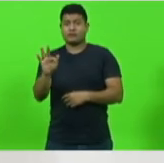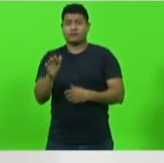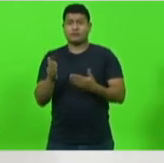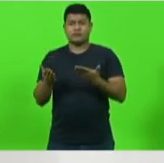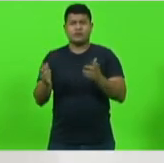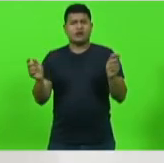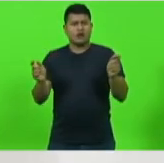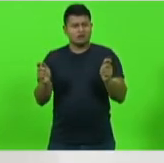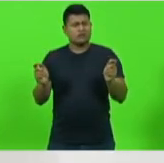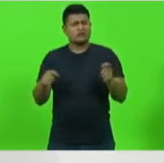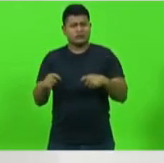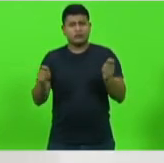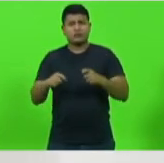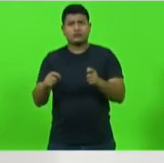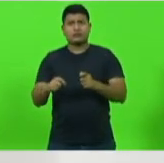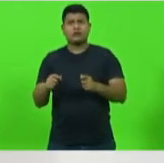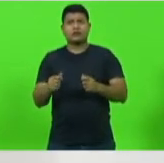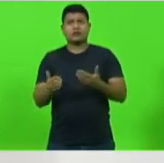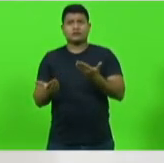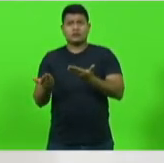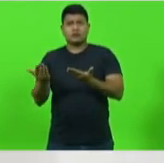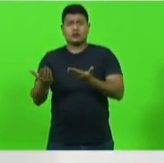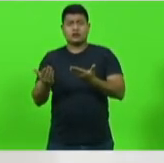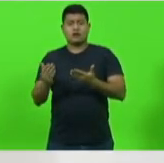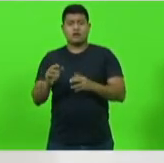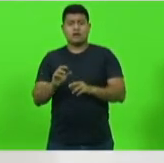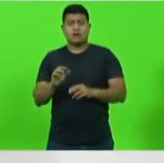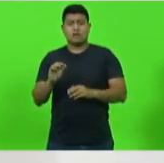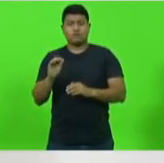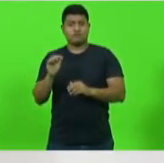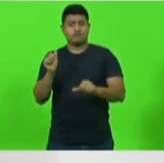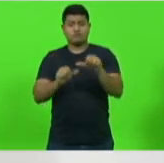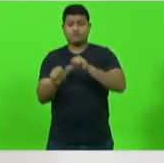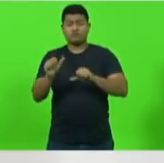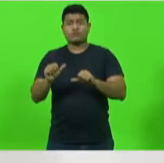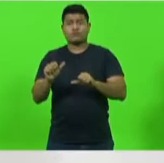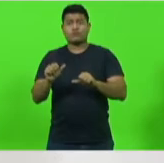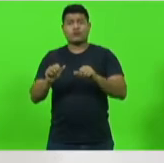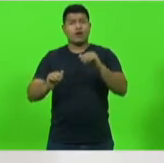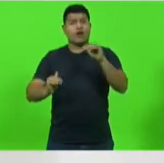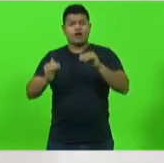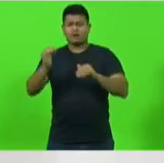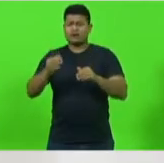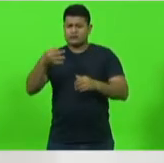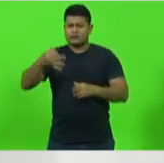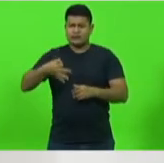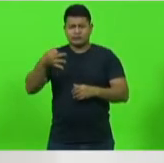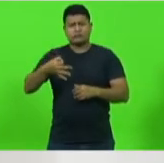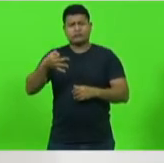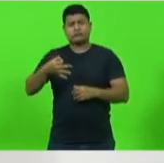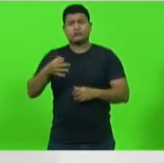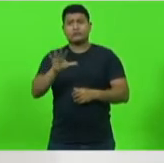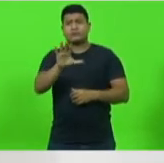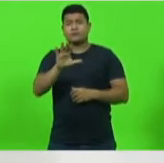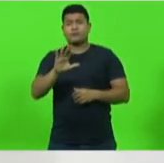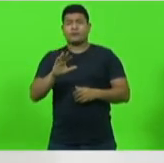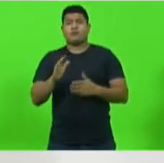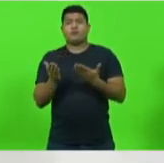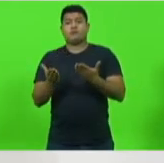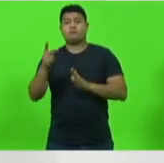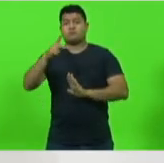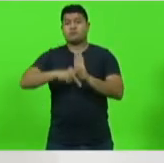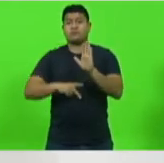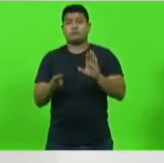válido fazer reajuste diferente entre a carreira. Para corrigir distorções é plenamente válido. O projeto também,